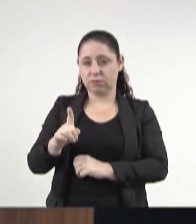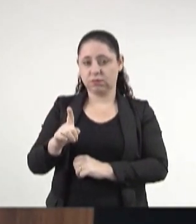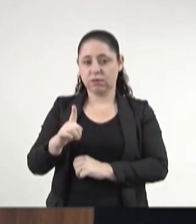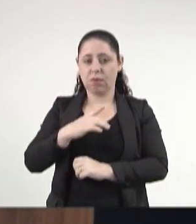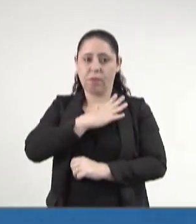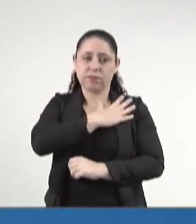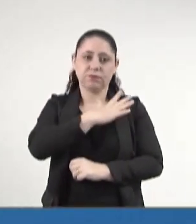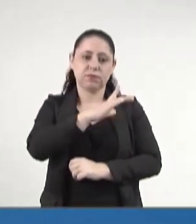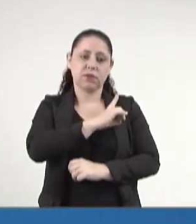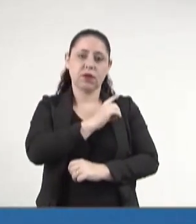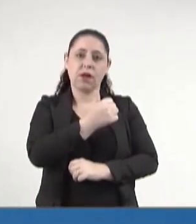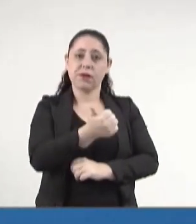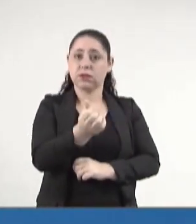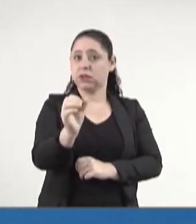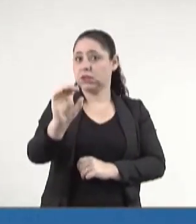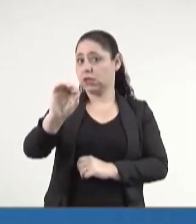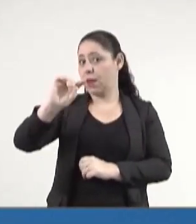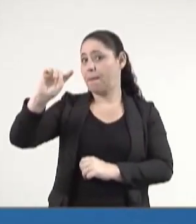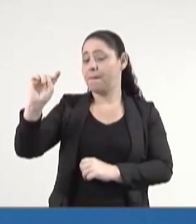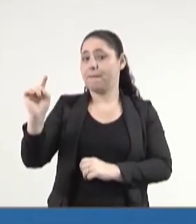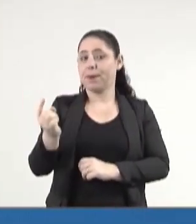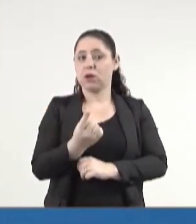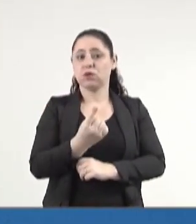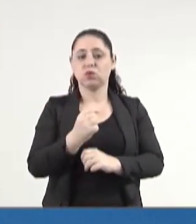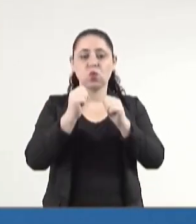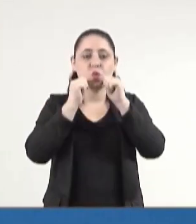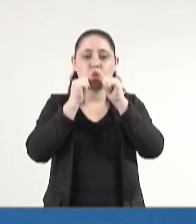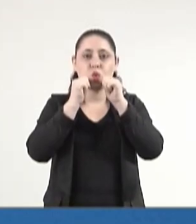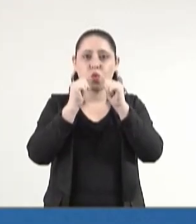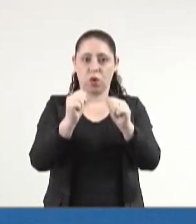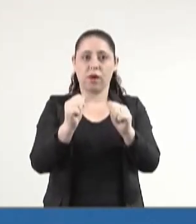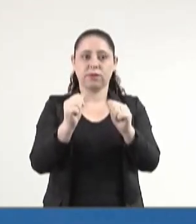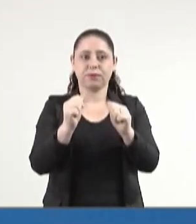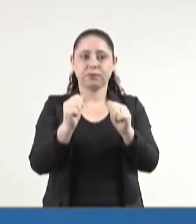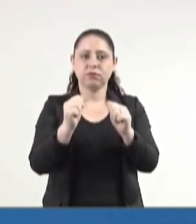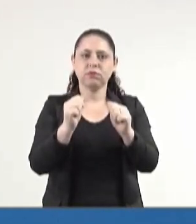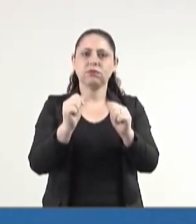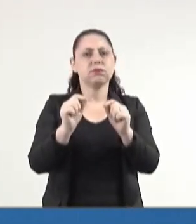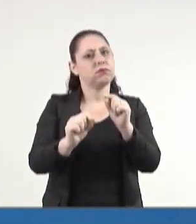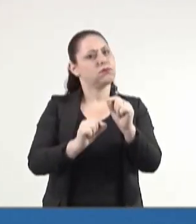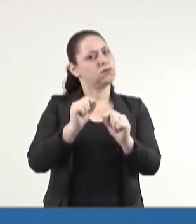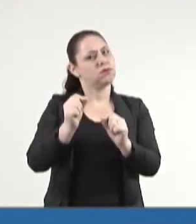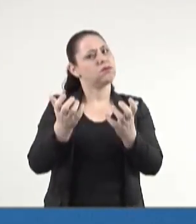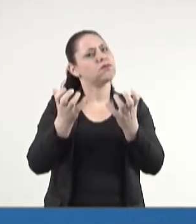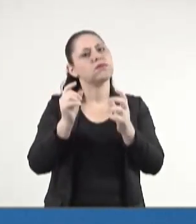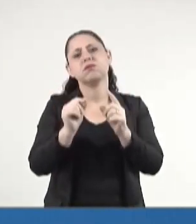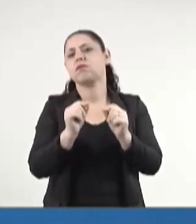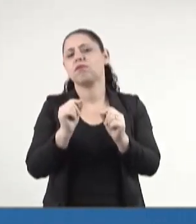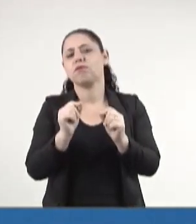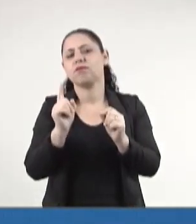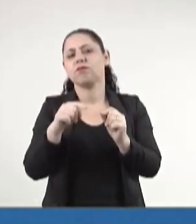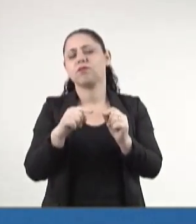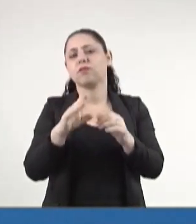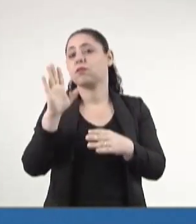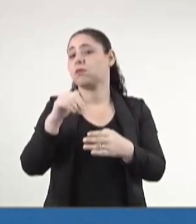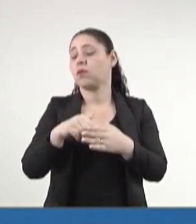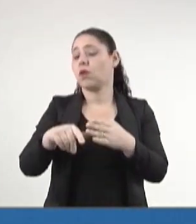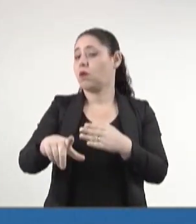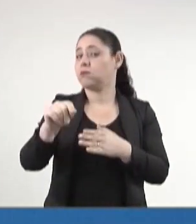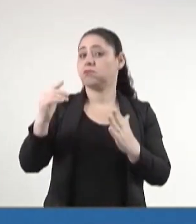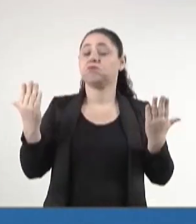Davi, R$160 mil com assessores, evidentemente com a pretensão, não sei, de ser